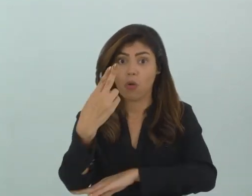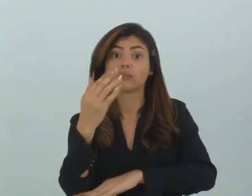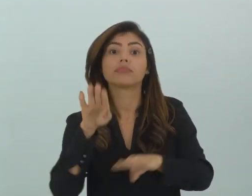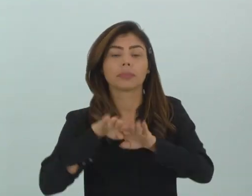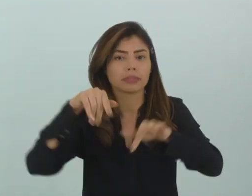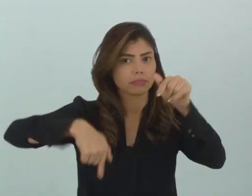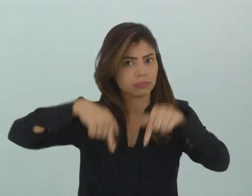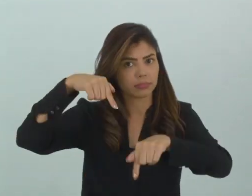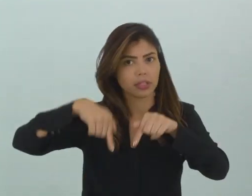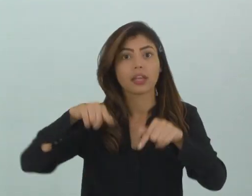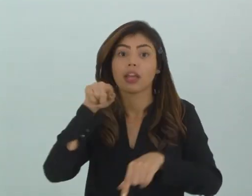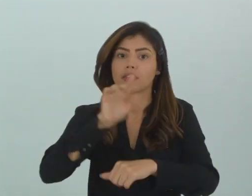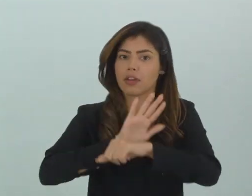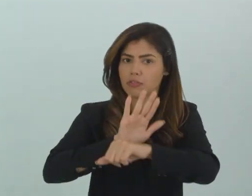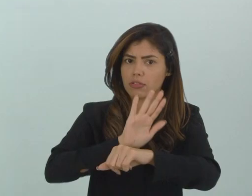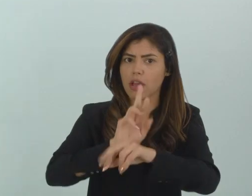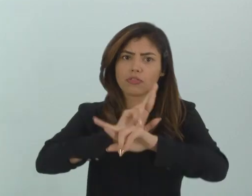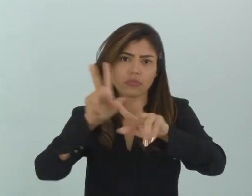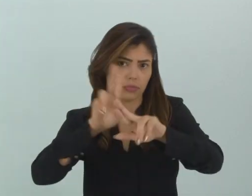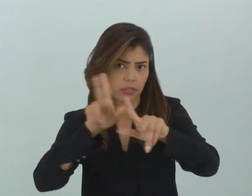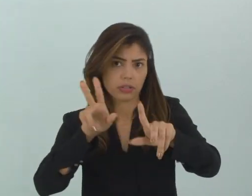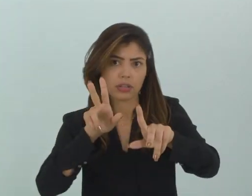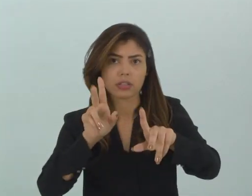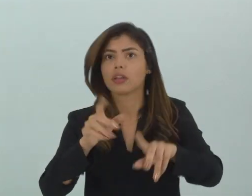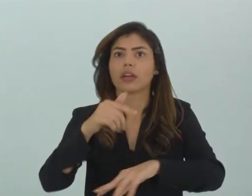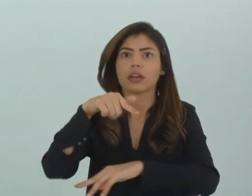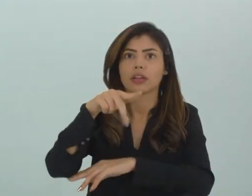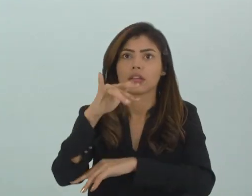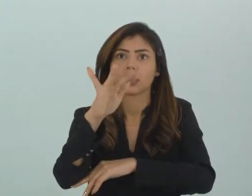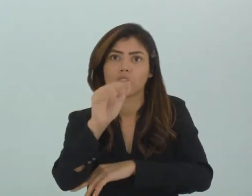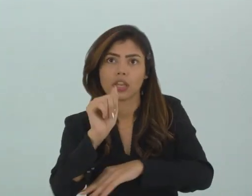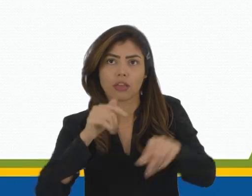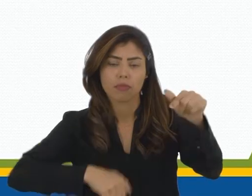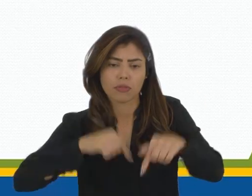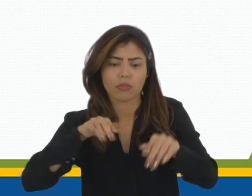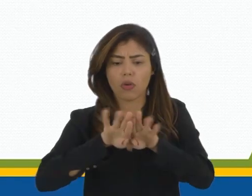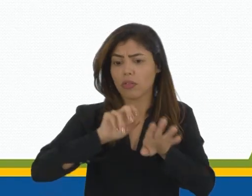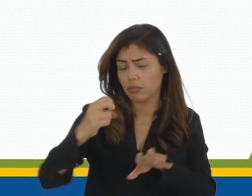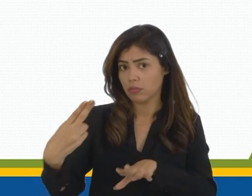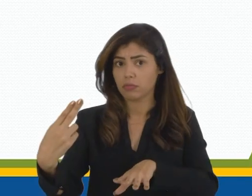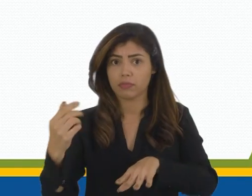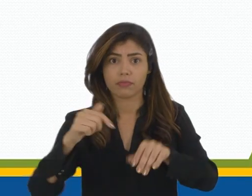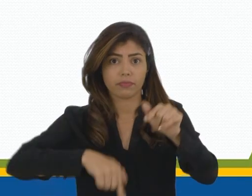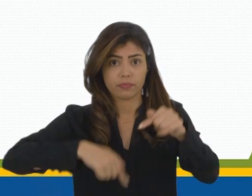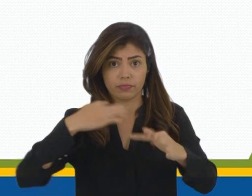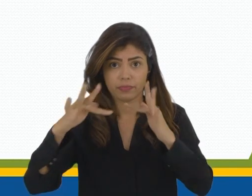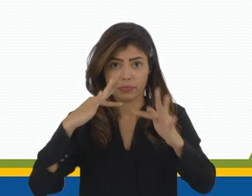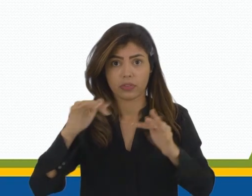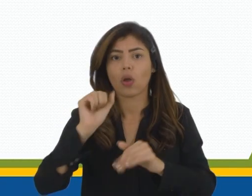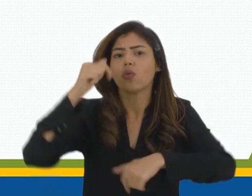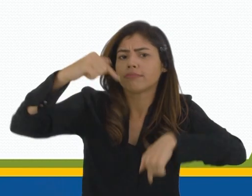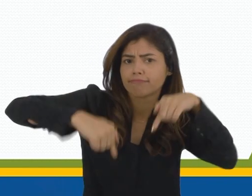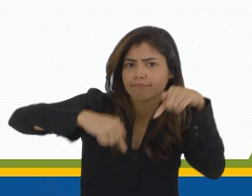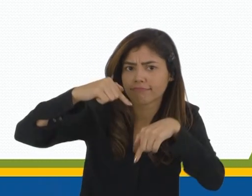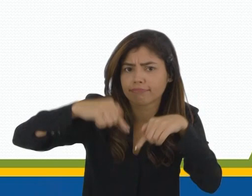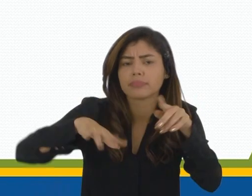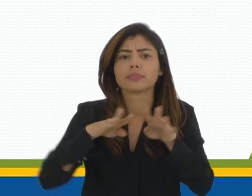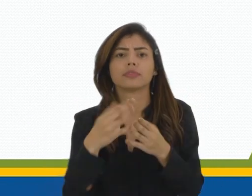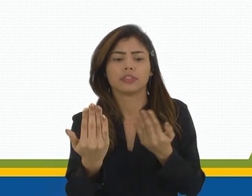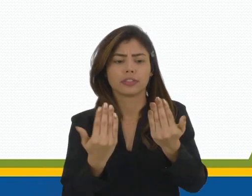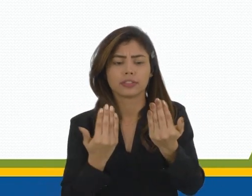gente a diferenciar um fenômeno químico de um fenômeno físico. Os fenômenos químicos, eles estão relacionados à produção de